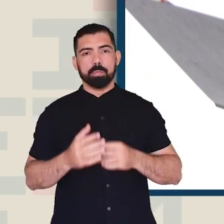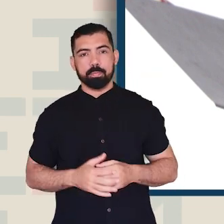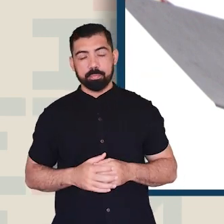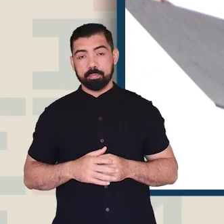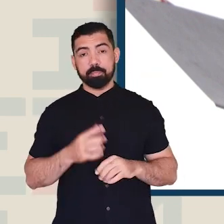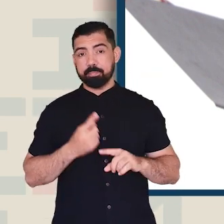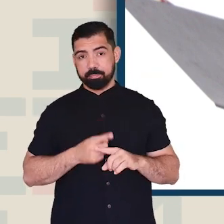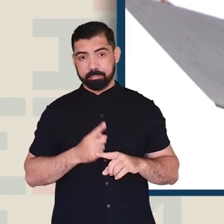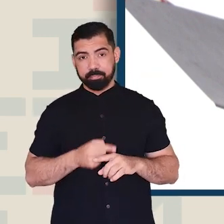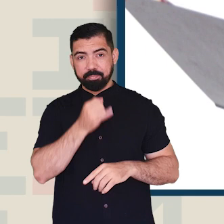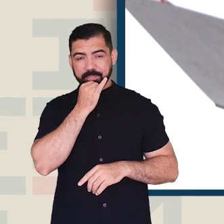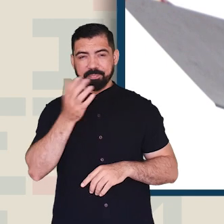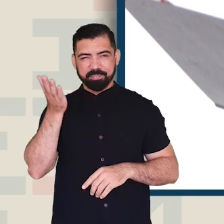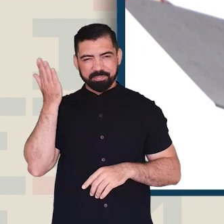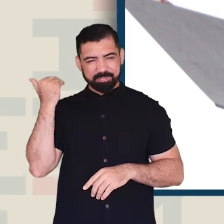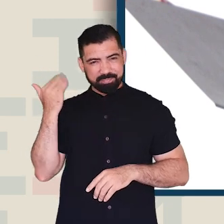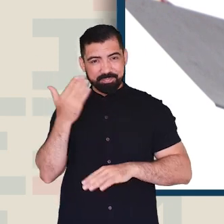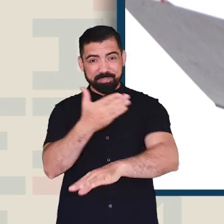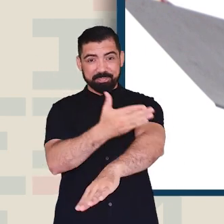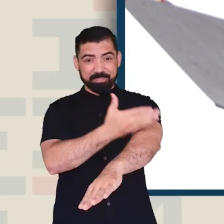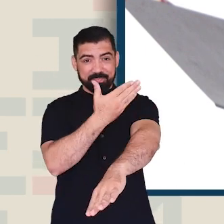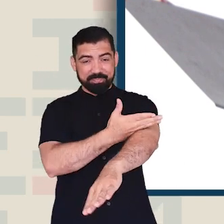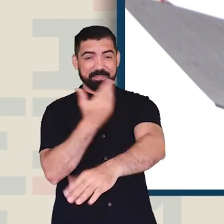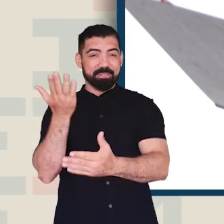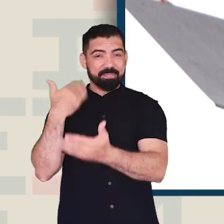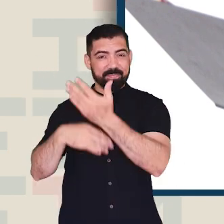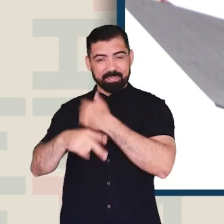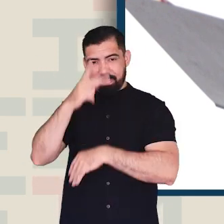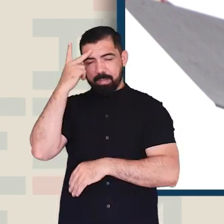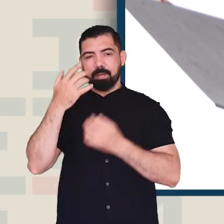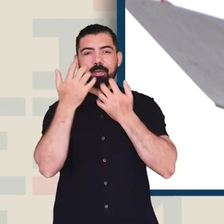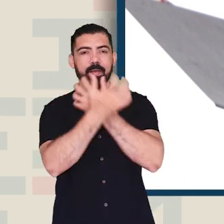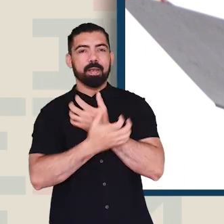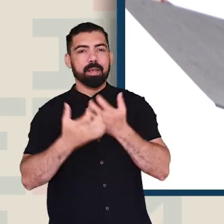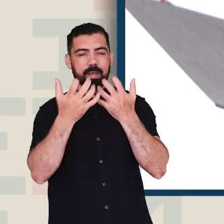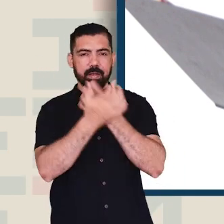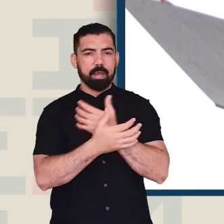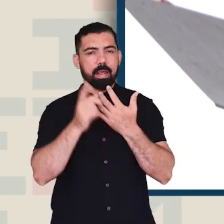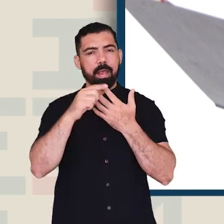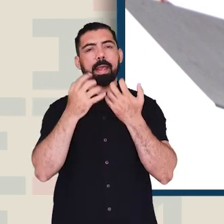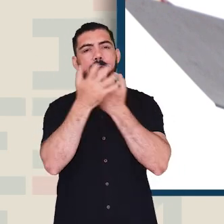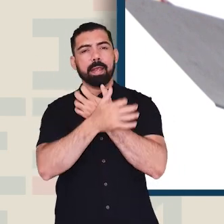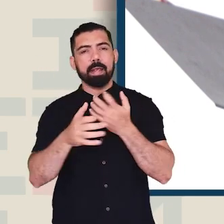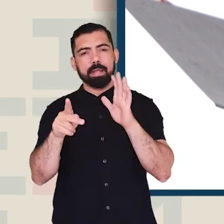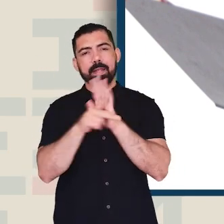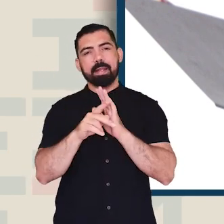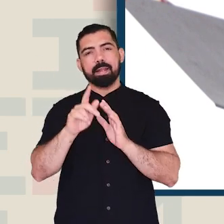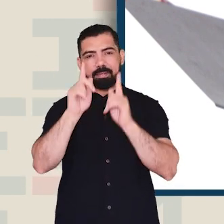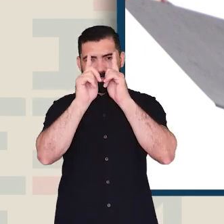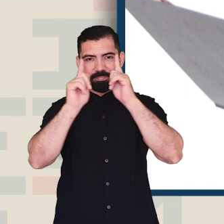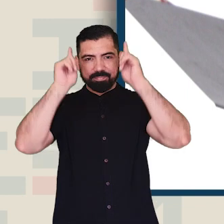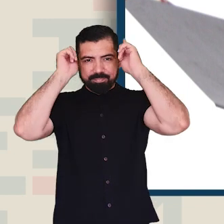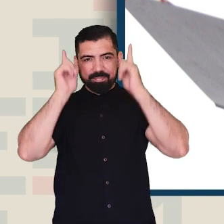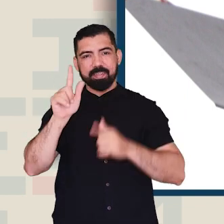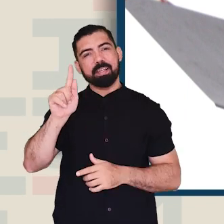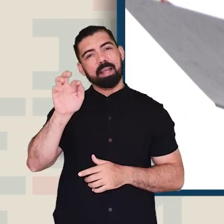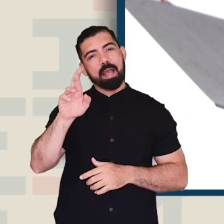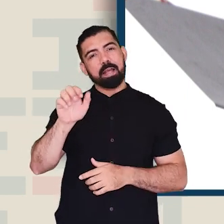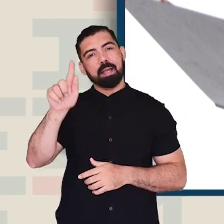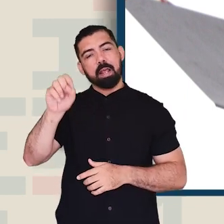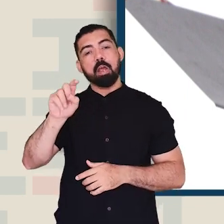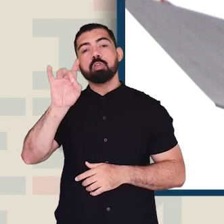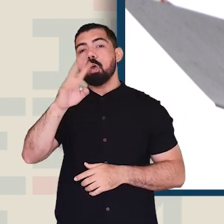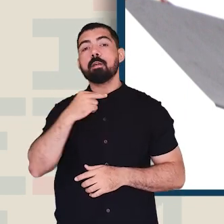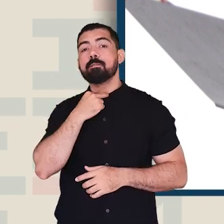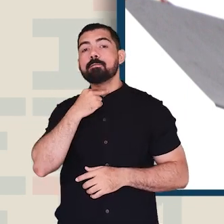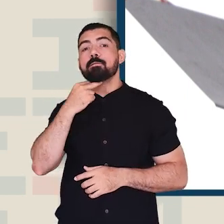porque por exemplo, na Idade Média se cantava, os cantos gregorianos eram cantados sem acompanhamento, eram as